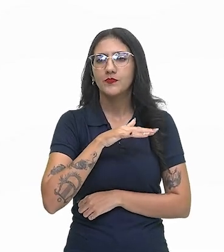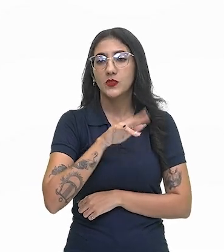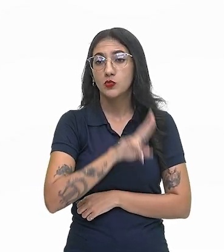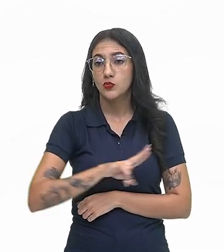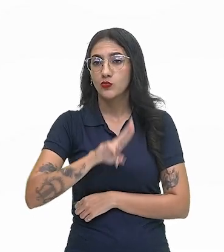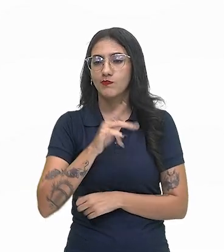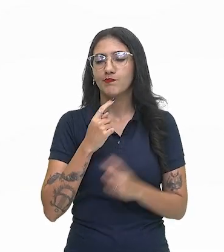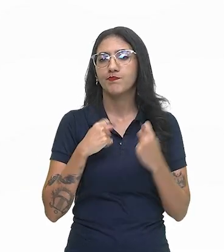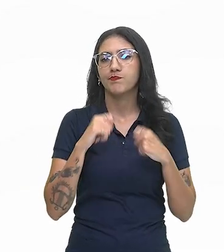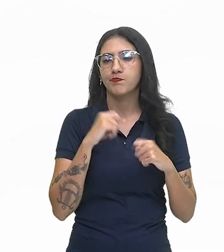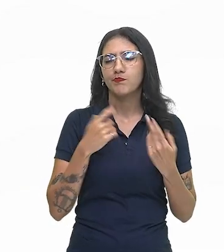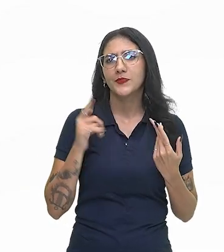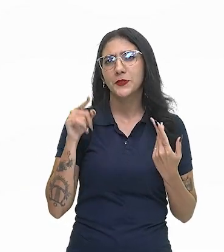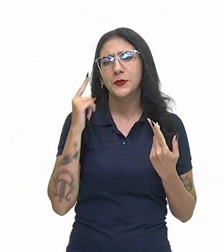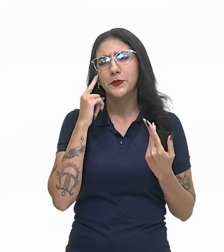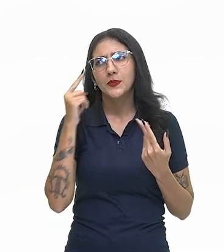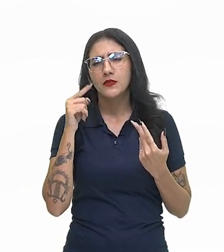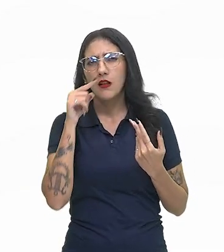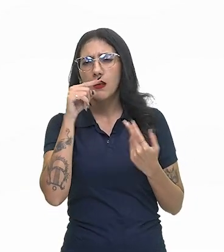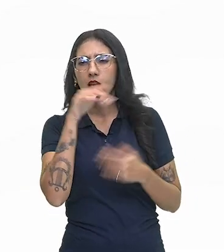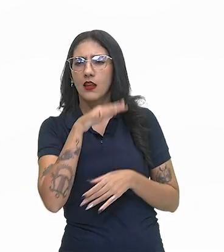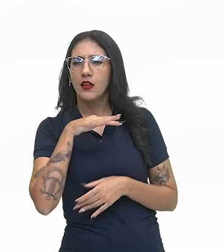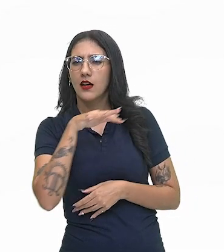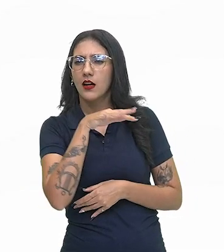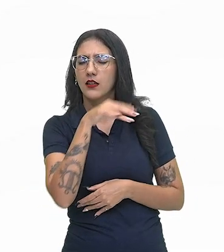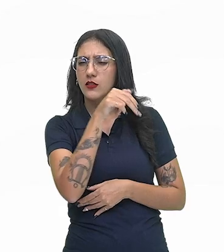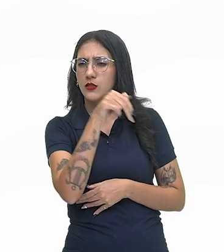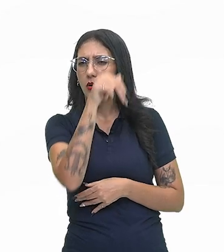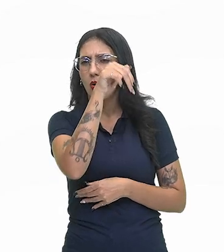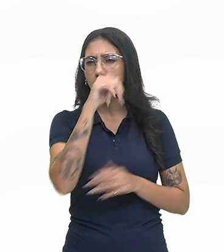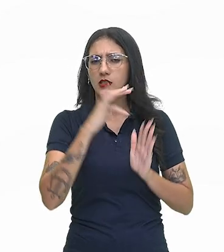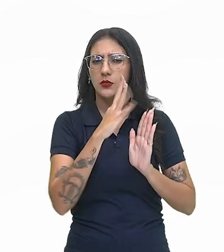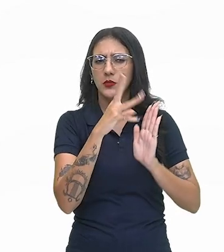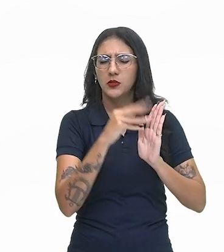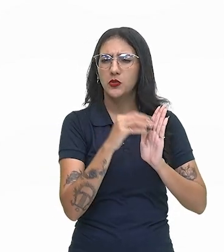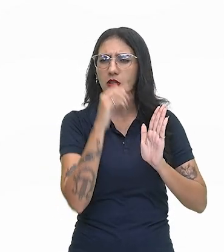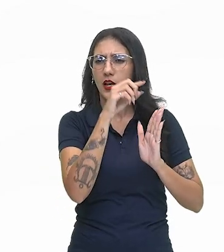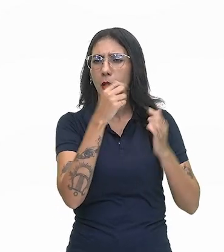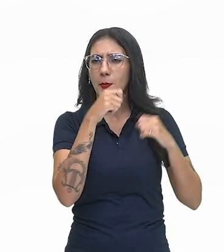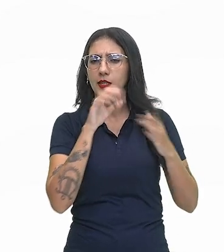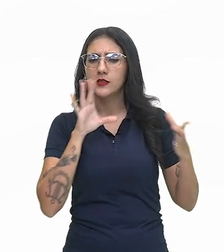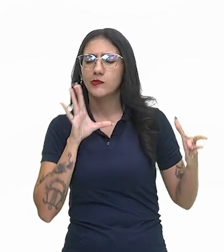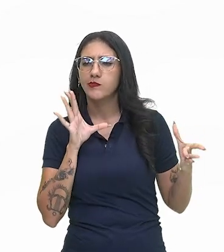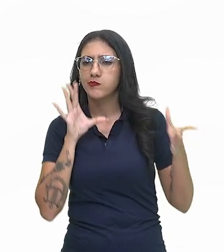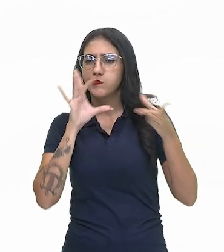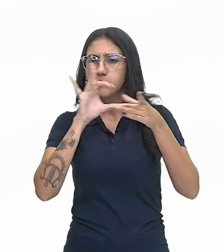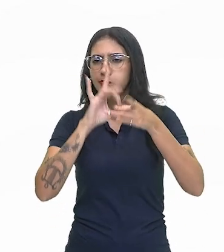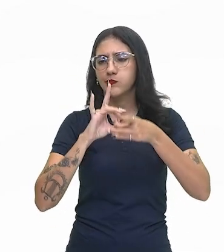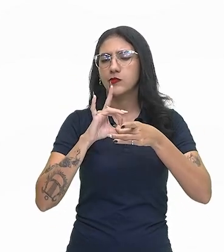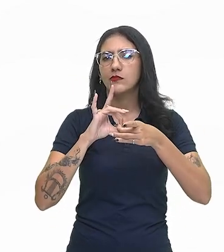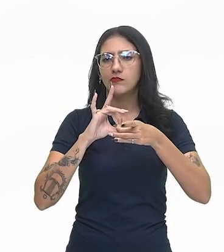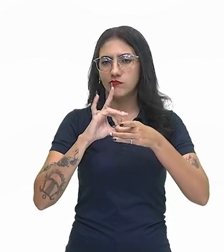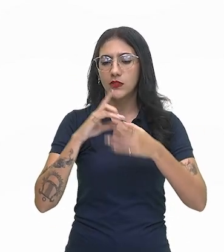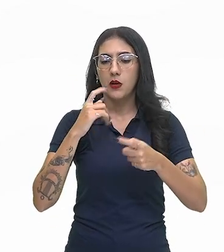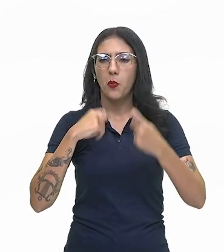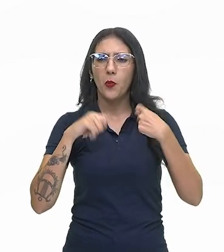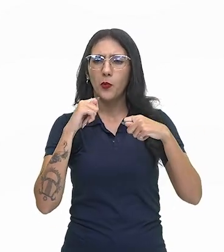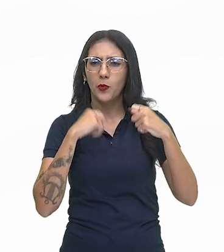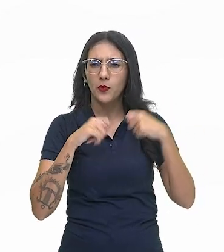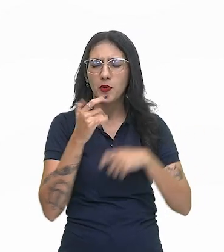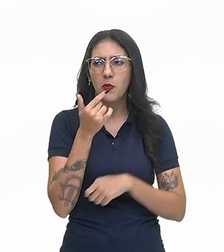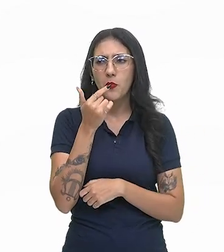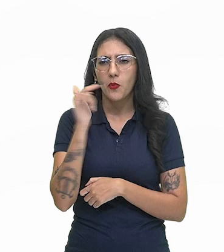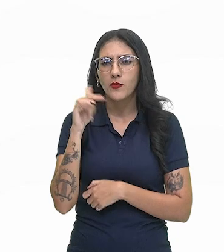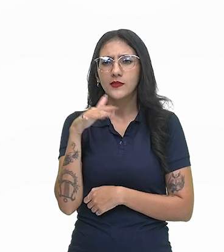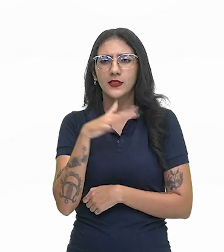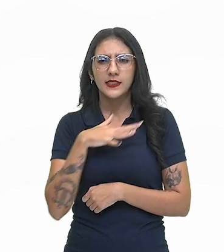Brasil pensa assim: a Amazônia ela tem que ser integrada à economia nacional, mais uma vez à